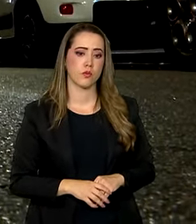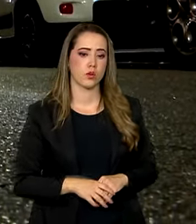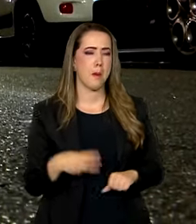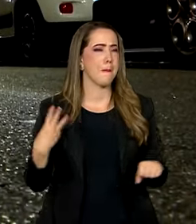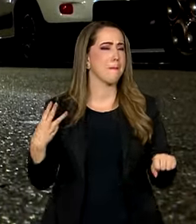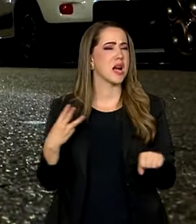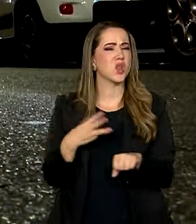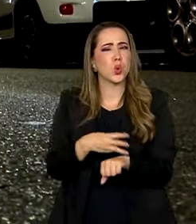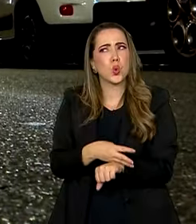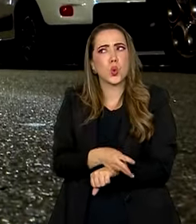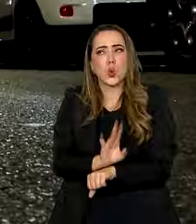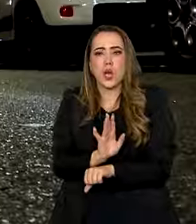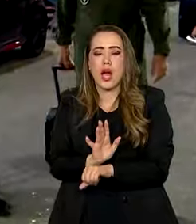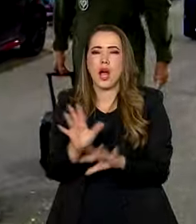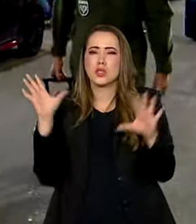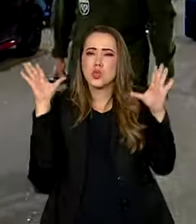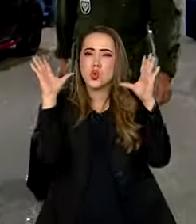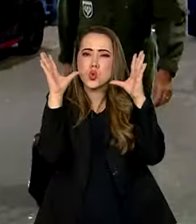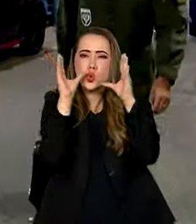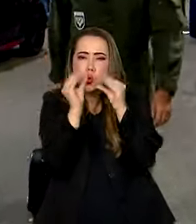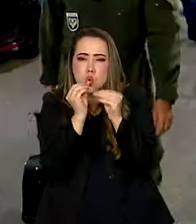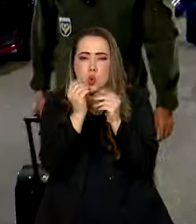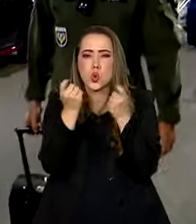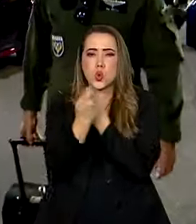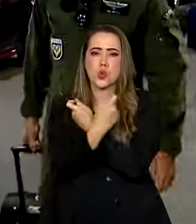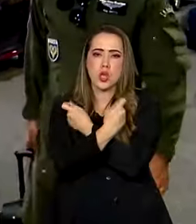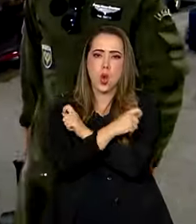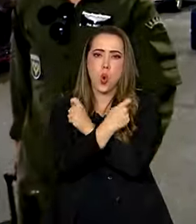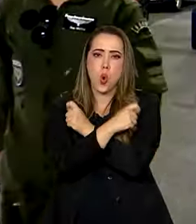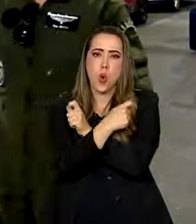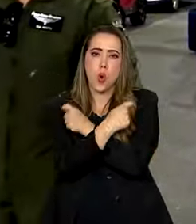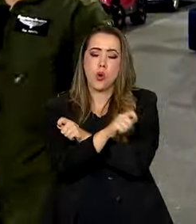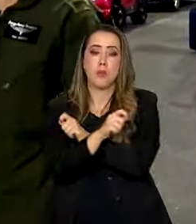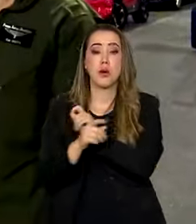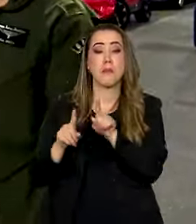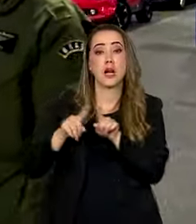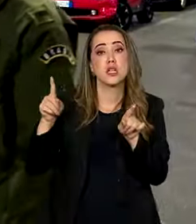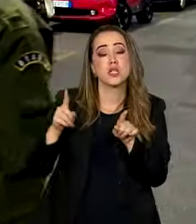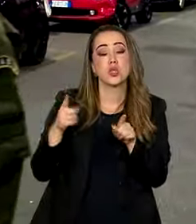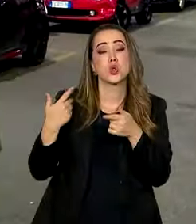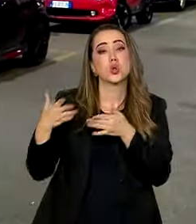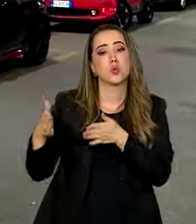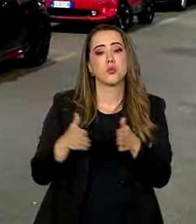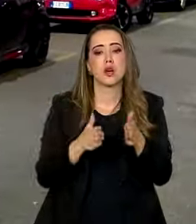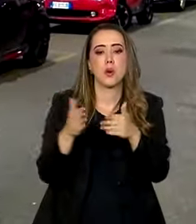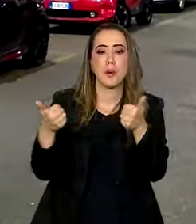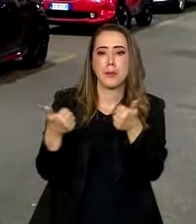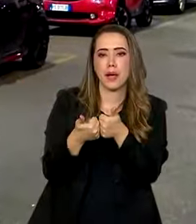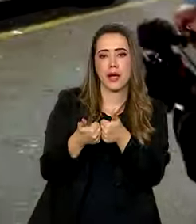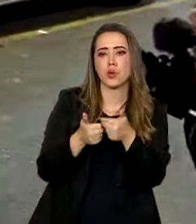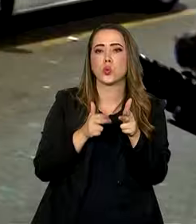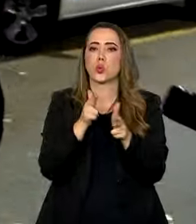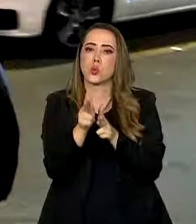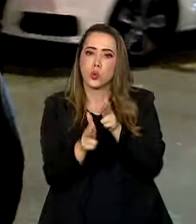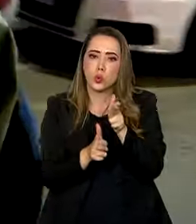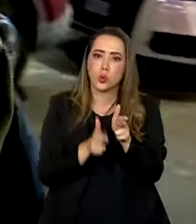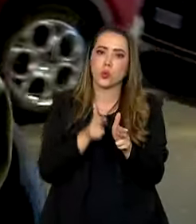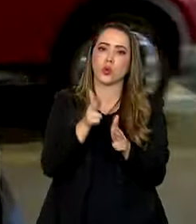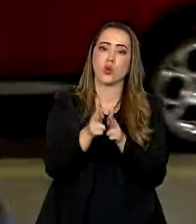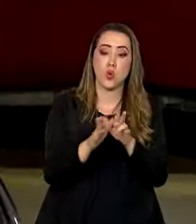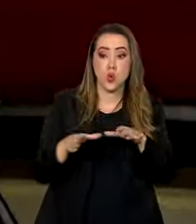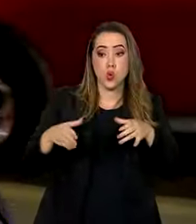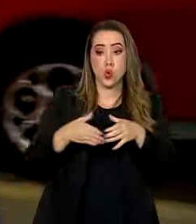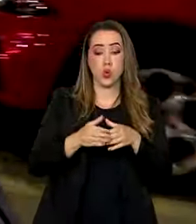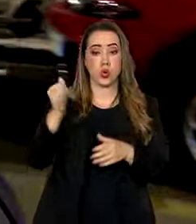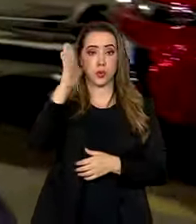Amanhecia, ainda estava escuro em Roma, e numa ruazinha próxima à estação de trem, um grupo de brasileiros começava o seu dia. São